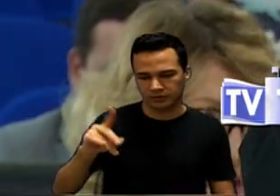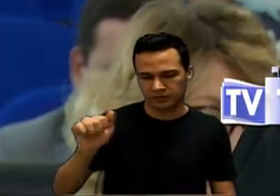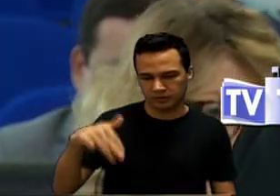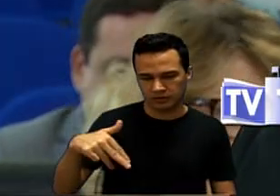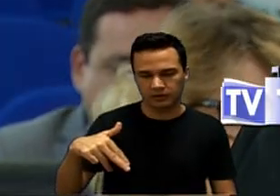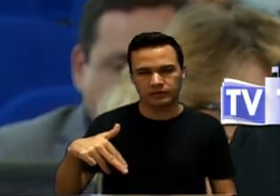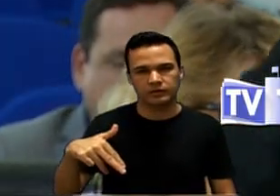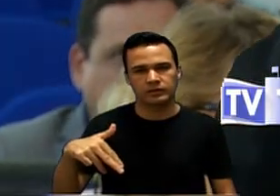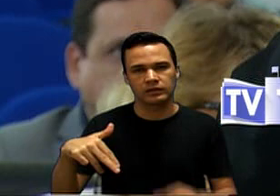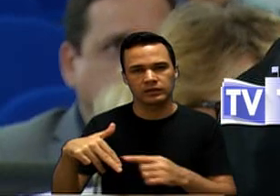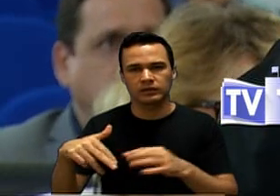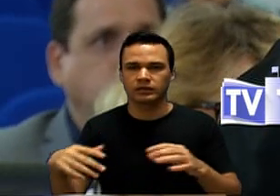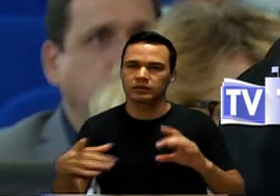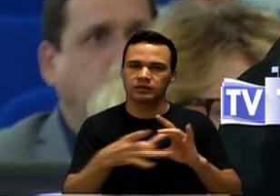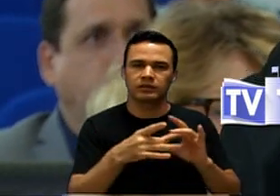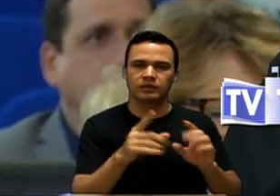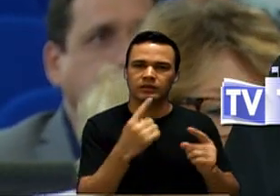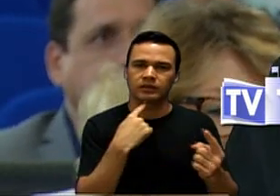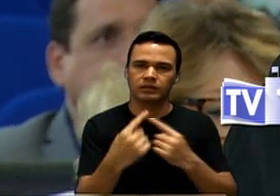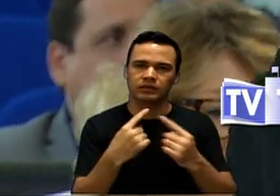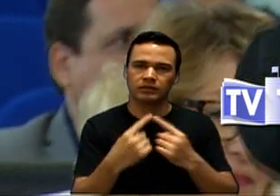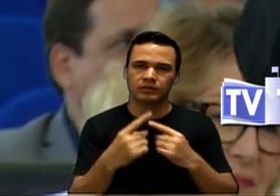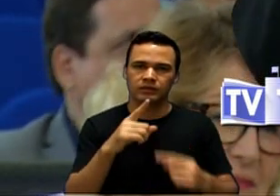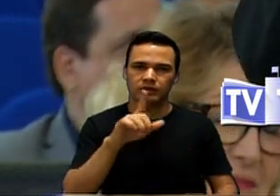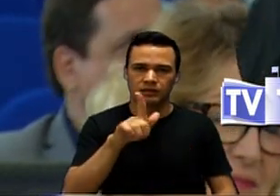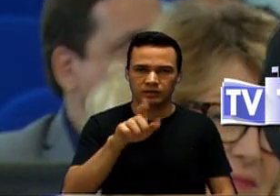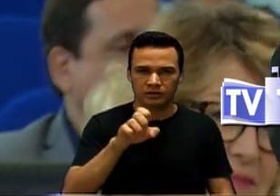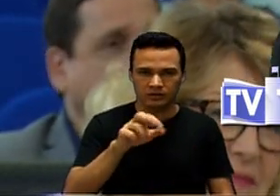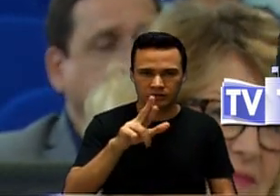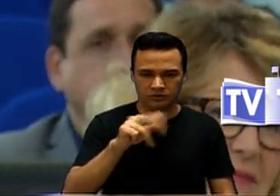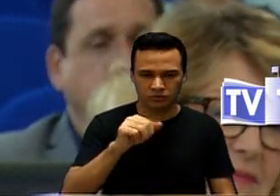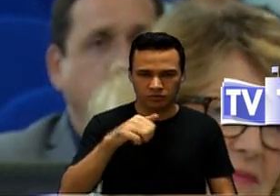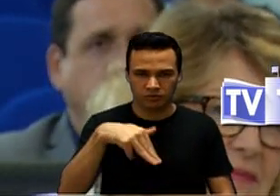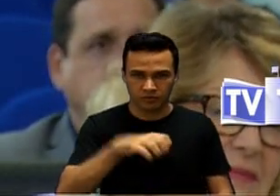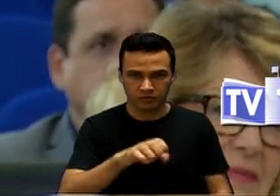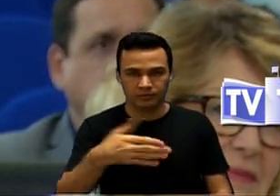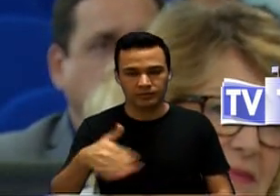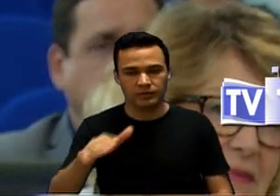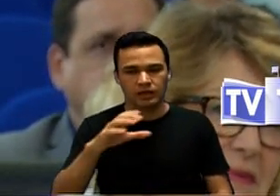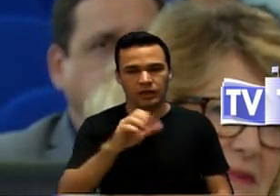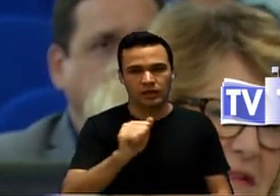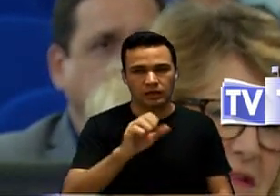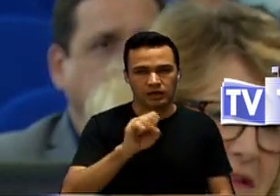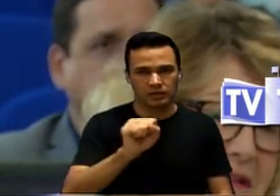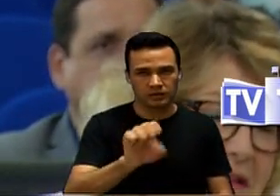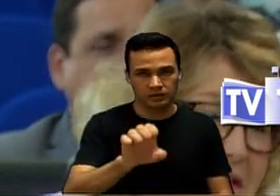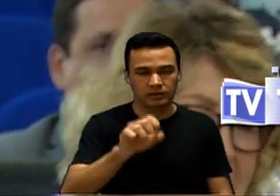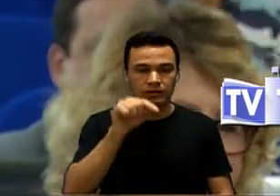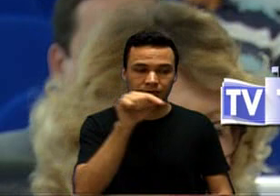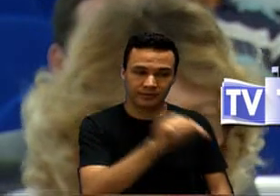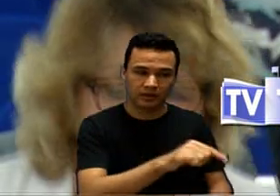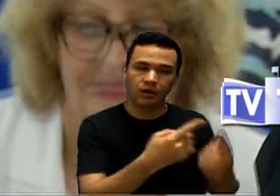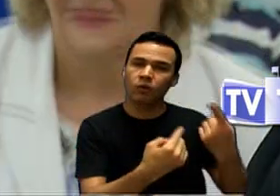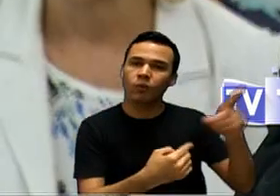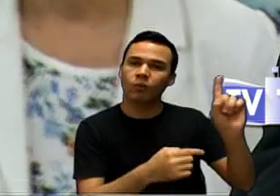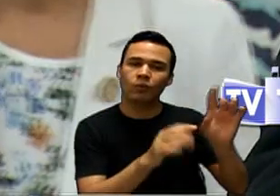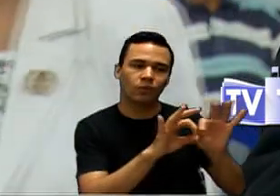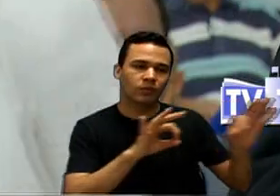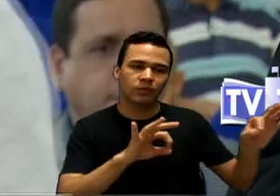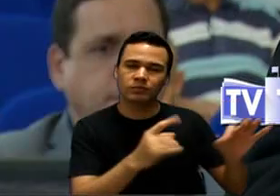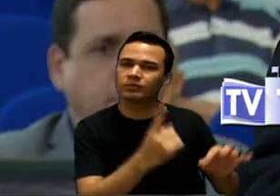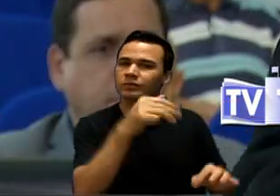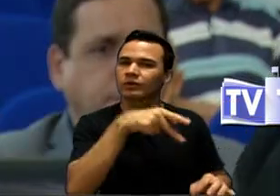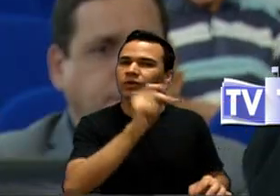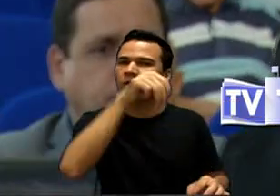Avenida Conde Zeppelin, Avenida Jerome Case, que terminasse e duplicasse a Pereira da Fonseca, que é um quilômetro